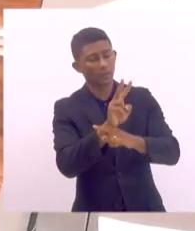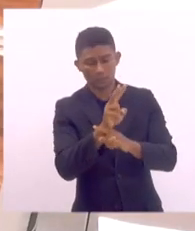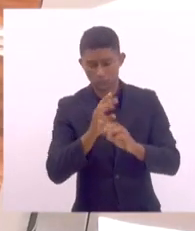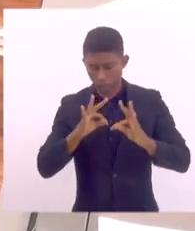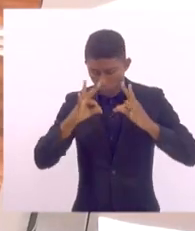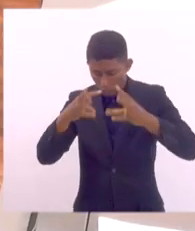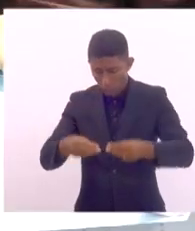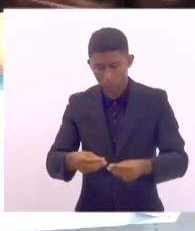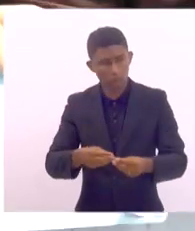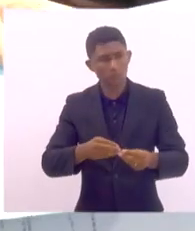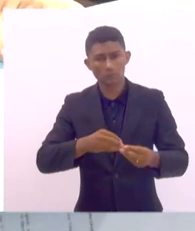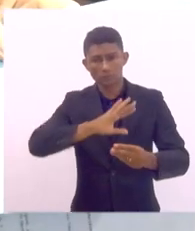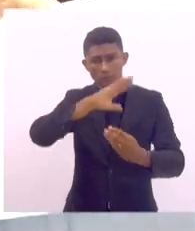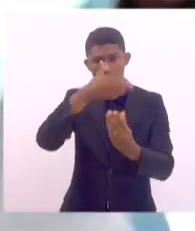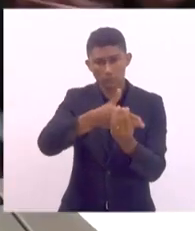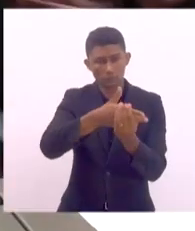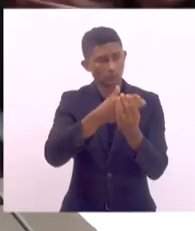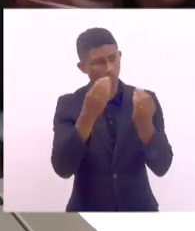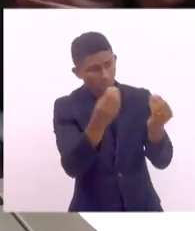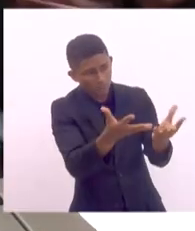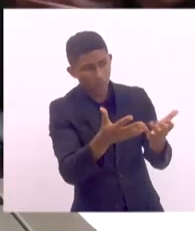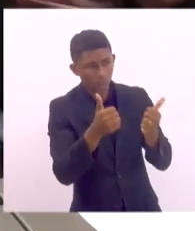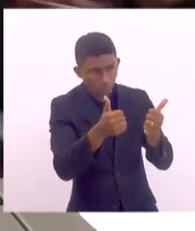inteiro, porque aí fica melhor.